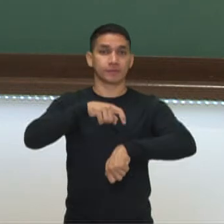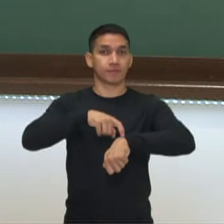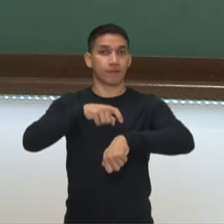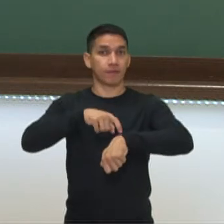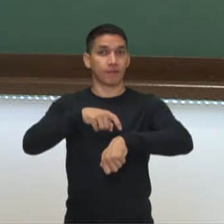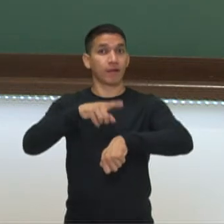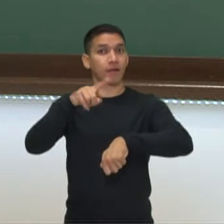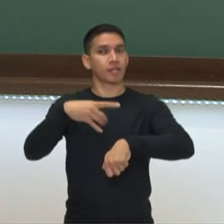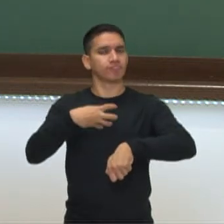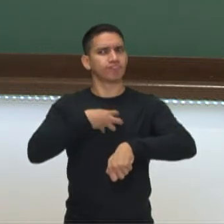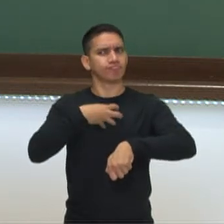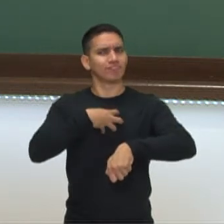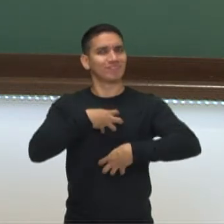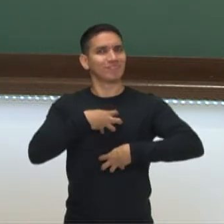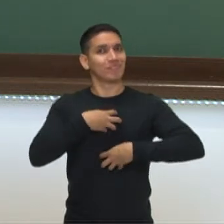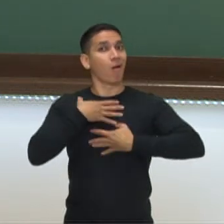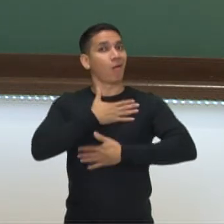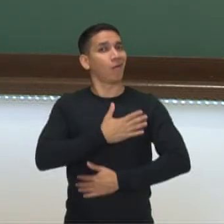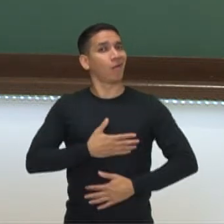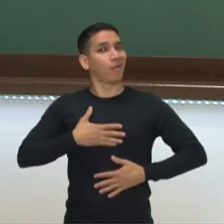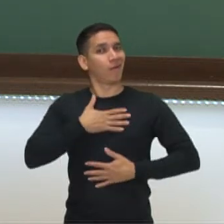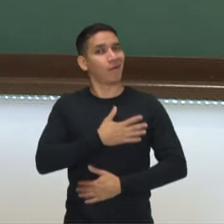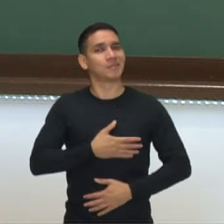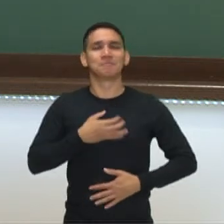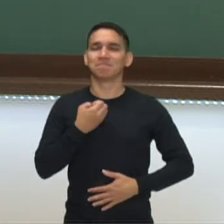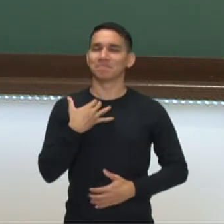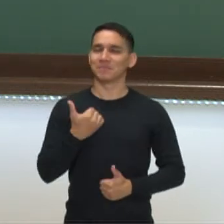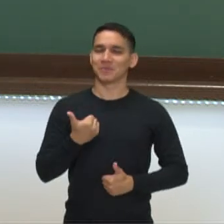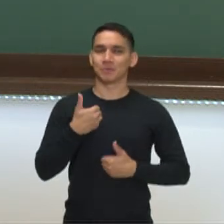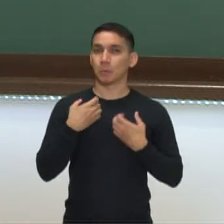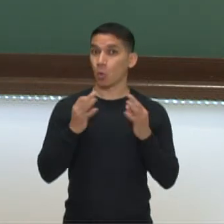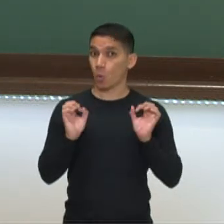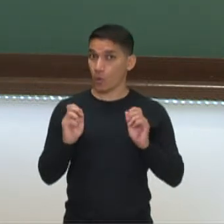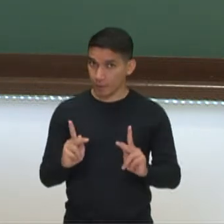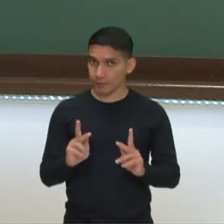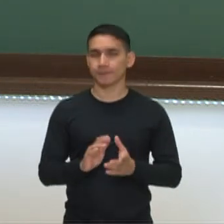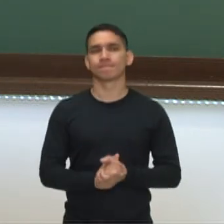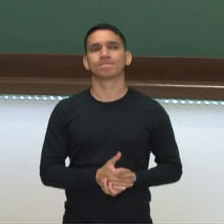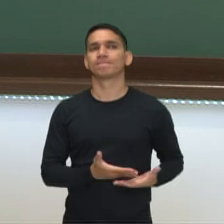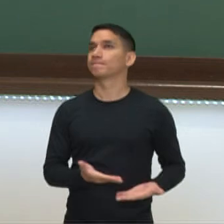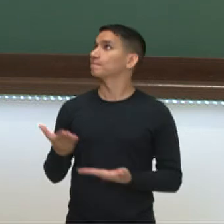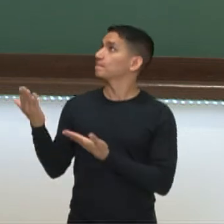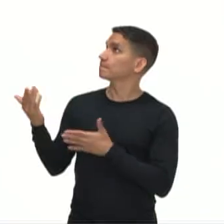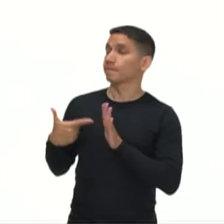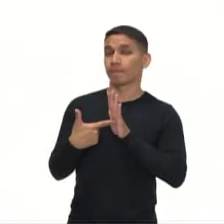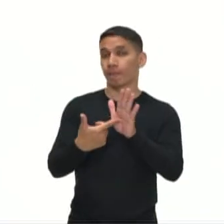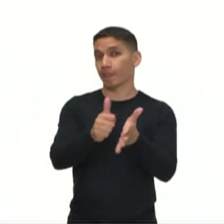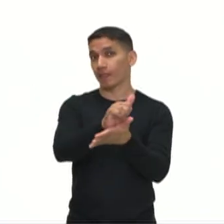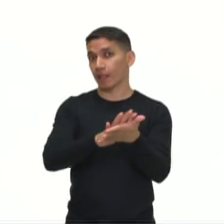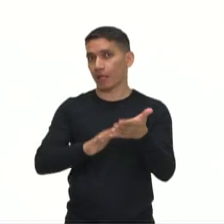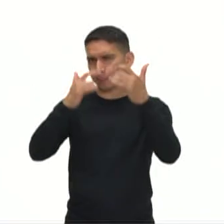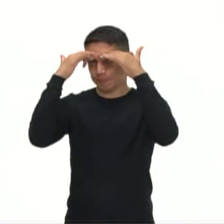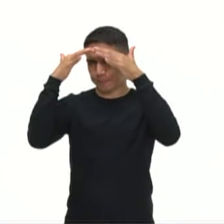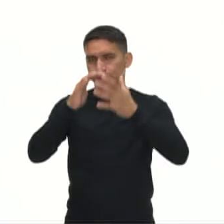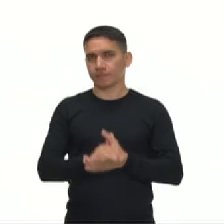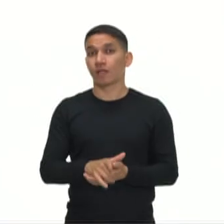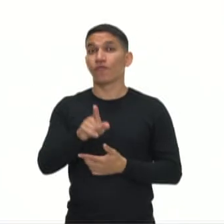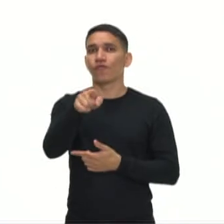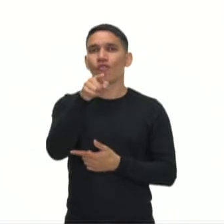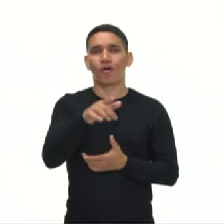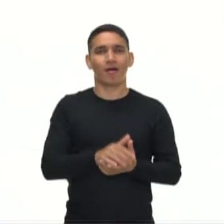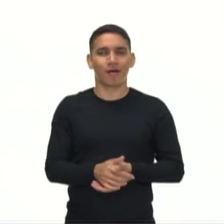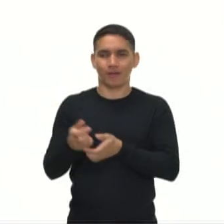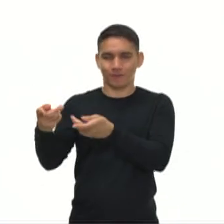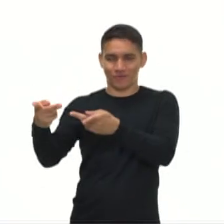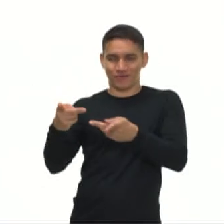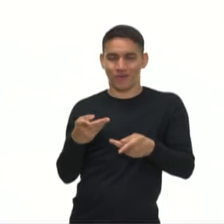dá uma sensação de bem-estar muito boa, beleza? Tem aqui uma atividade para a gente pensar. Você foi convidado para a